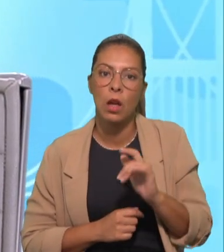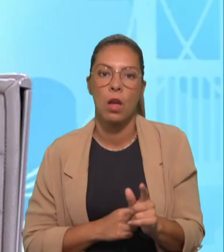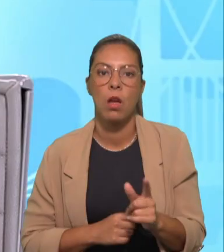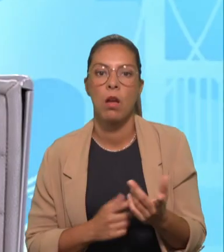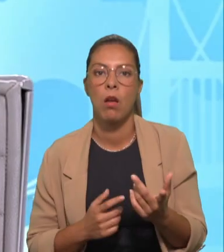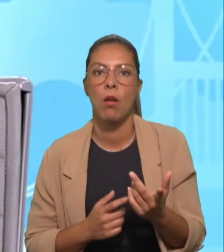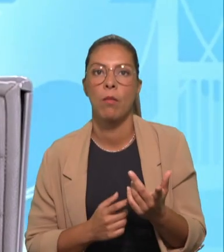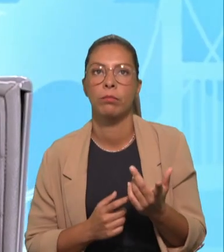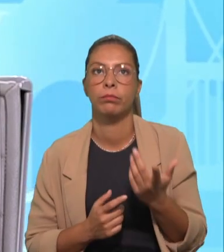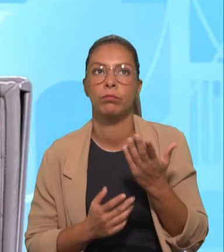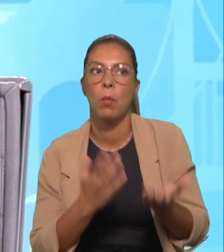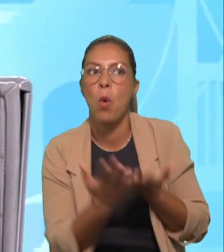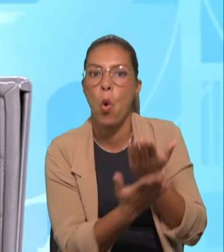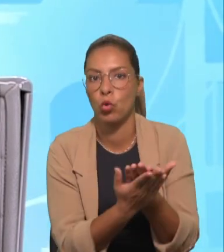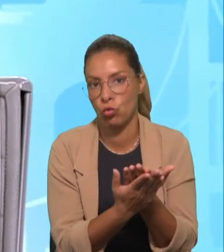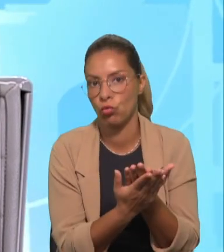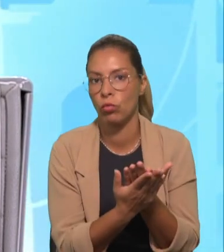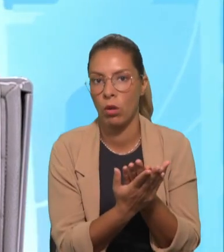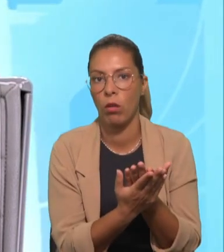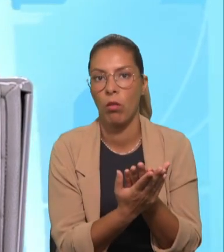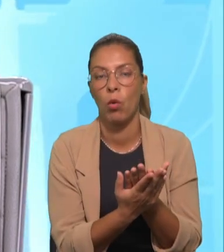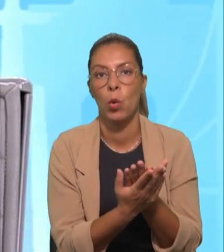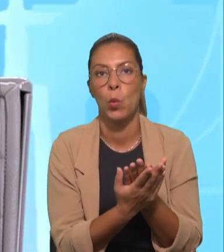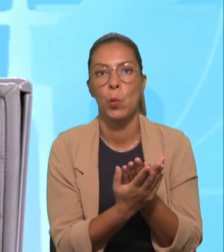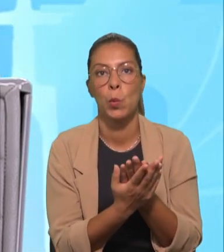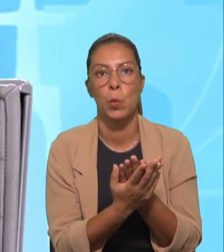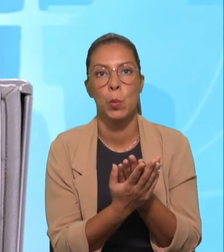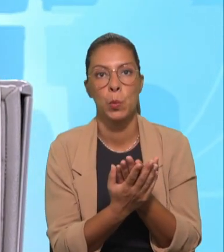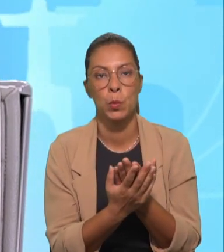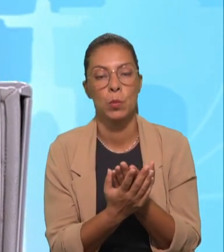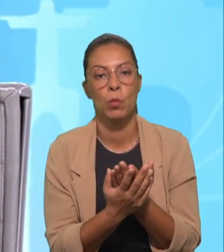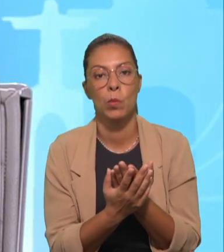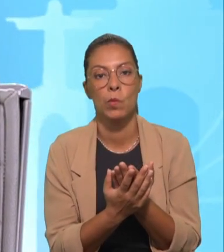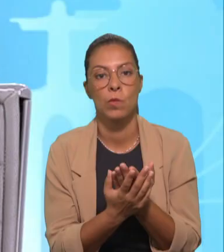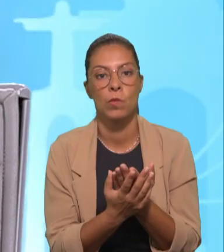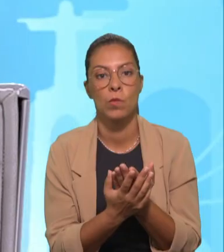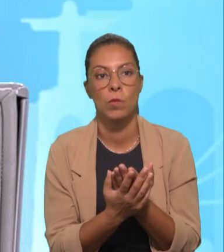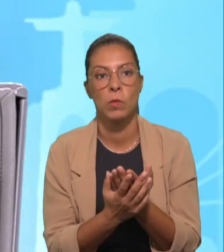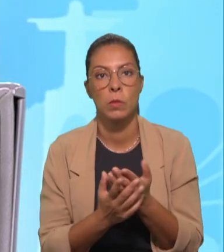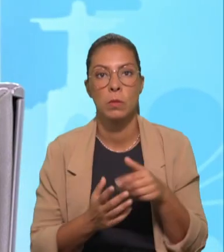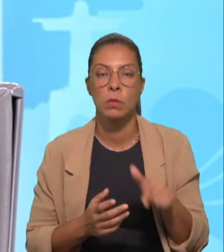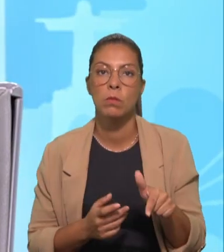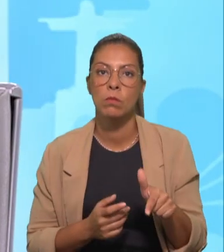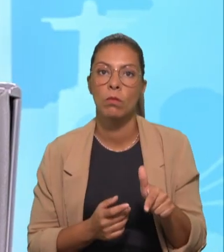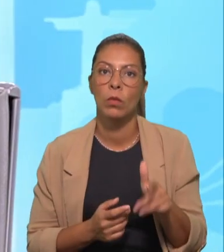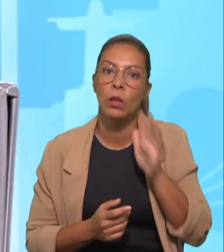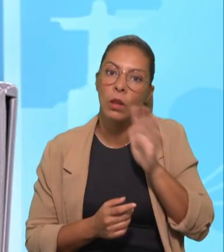propostas concretas que a Igreja e a comunidade cristã vai fazendo, possa encontrar um espaço de